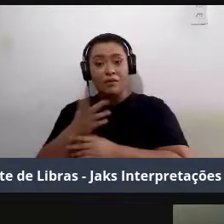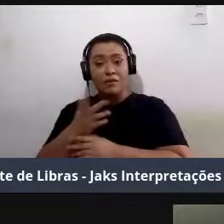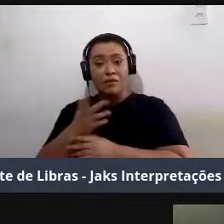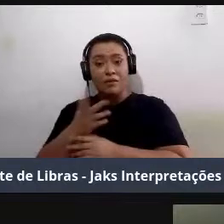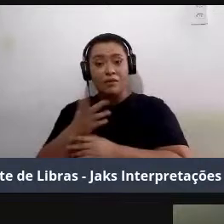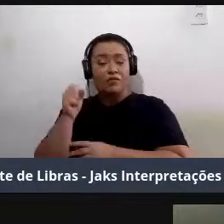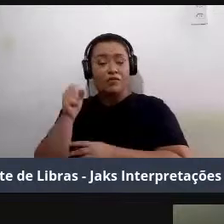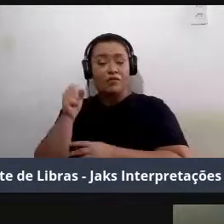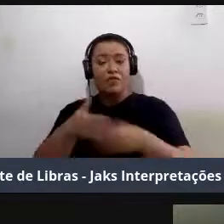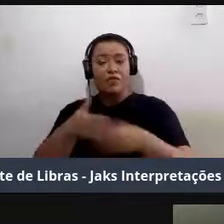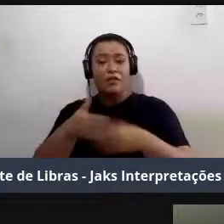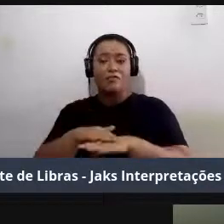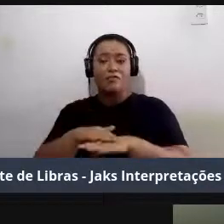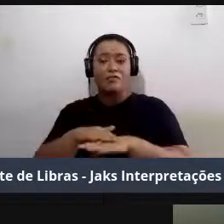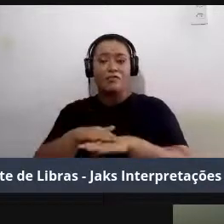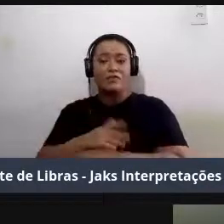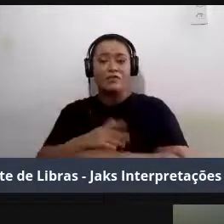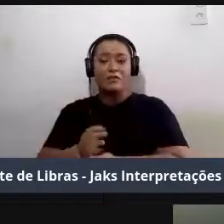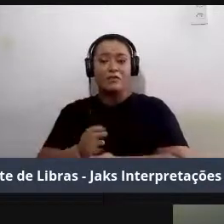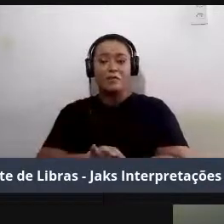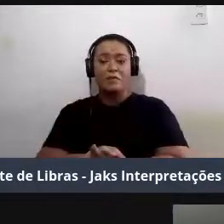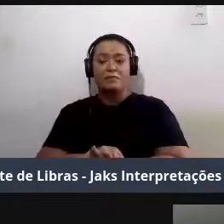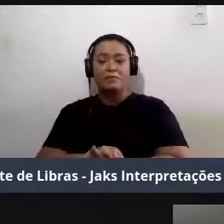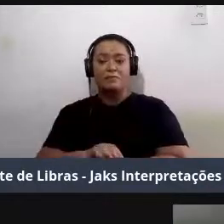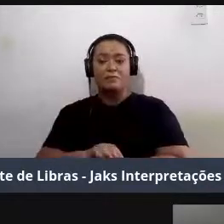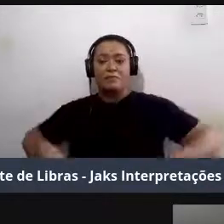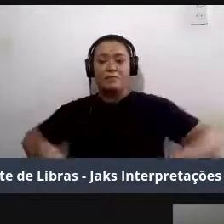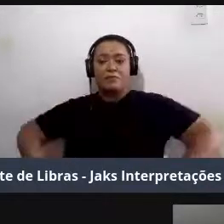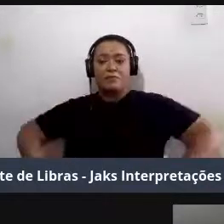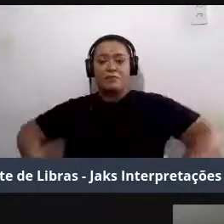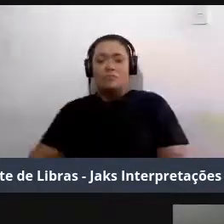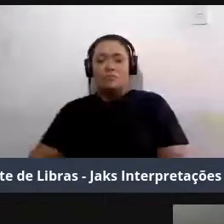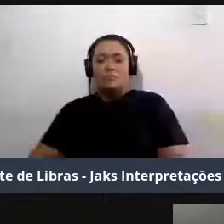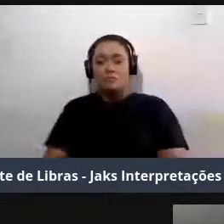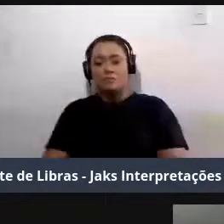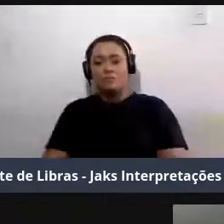Dona Lourdes. Falei a Dona Lourdes.